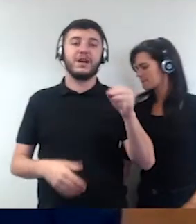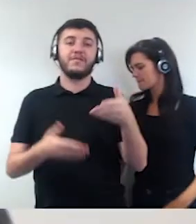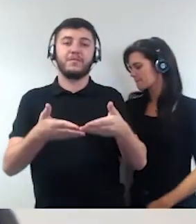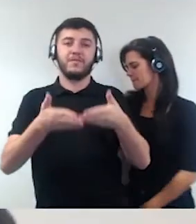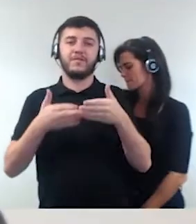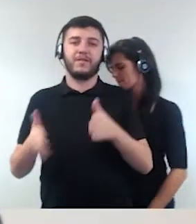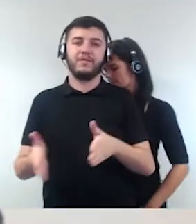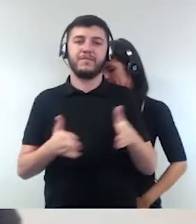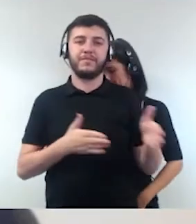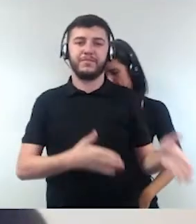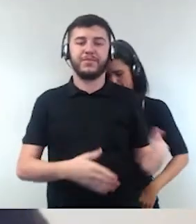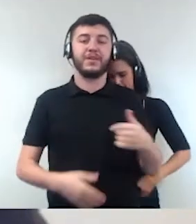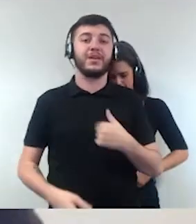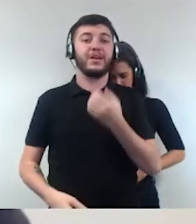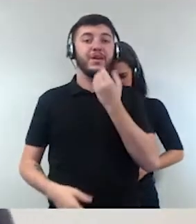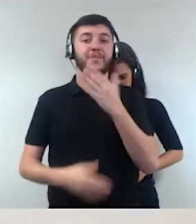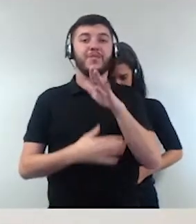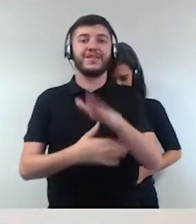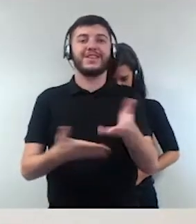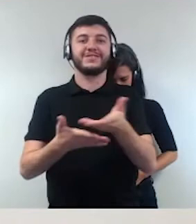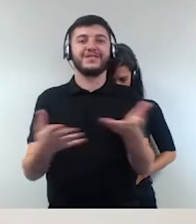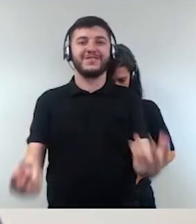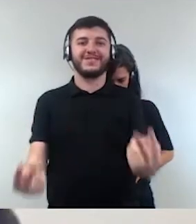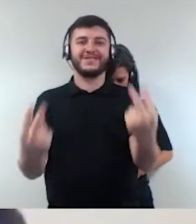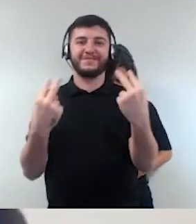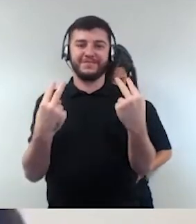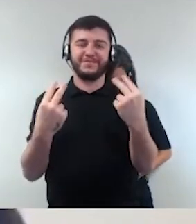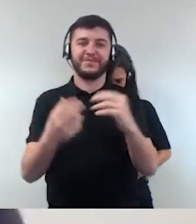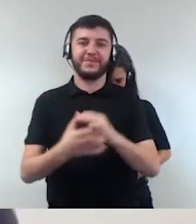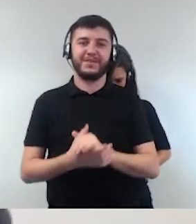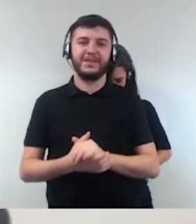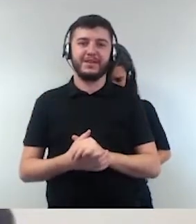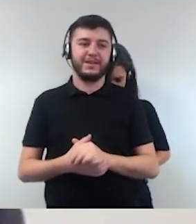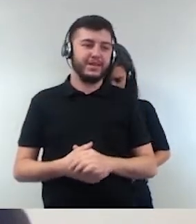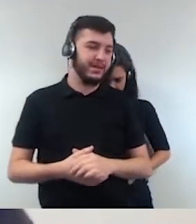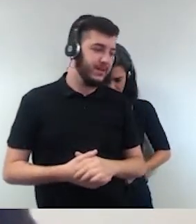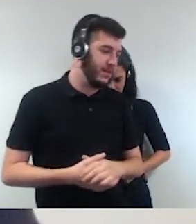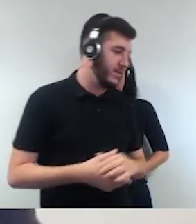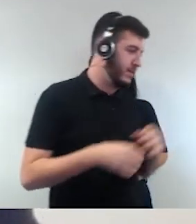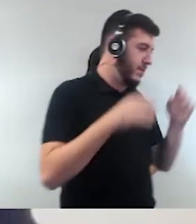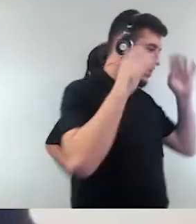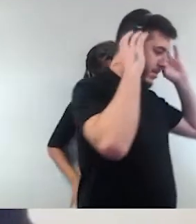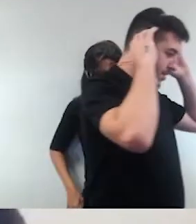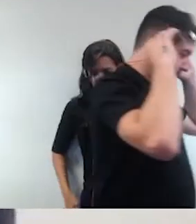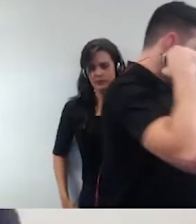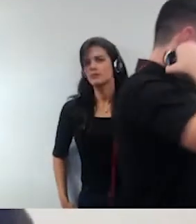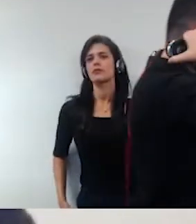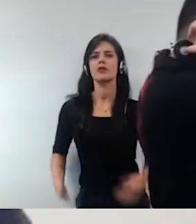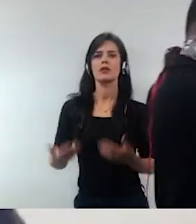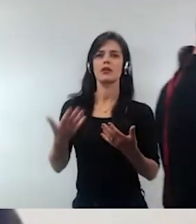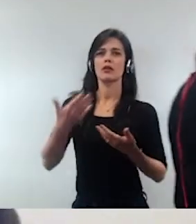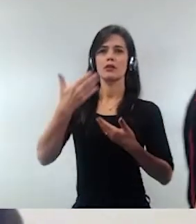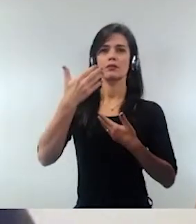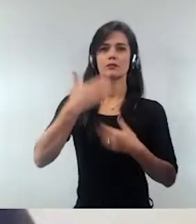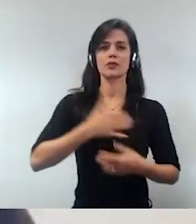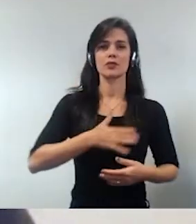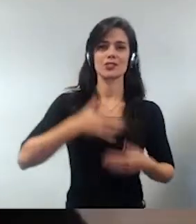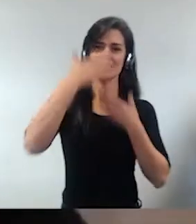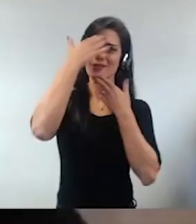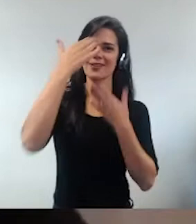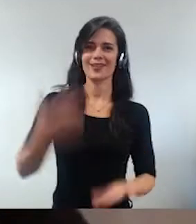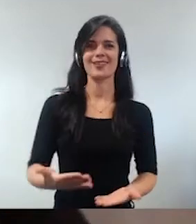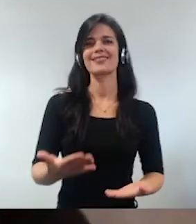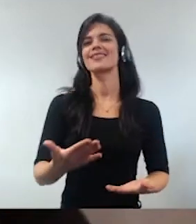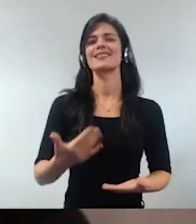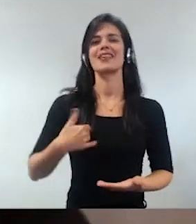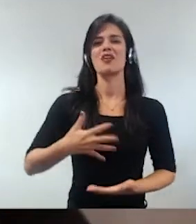Boa tarde a todos os ouvintes. Antes de mais nada, eu gostaria de agradecer o convite. É uma honra